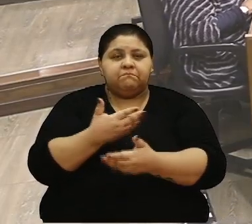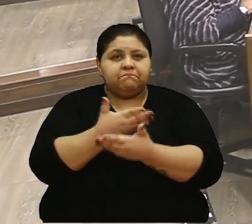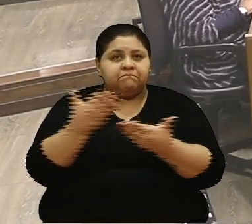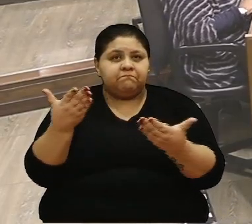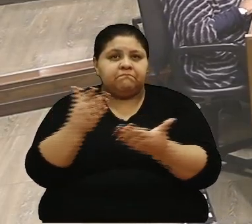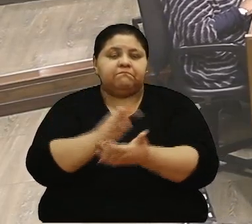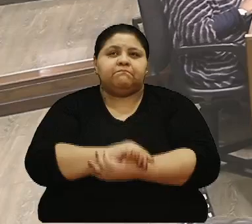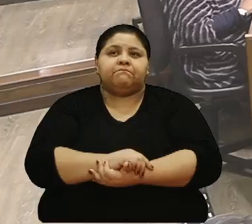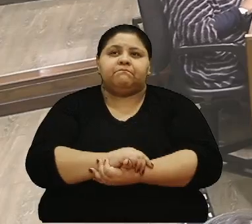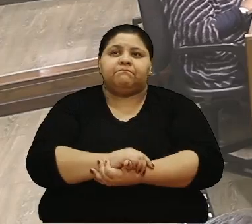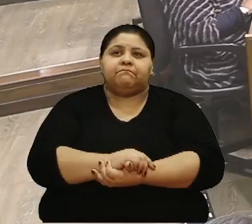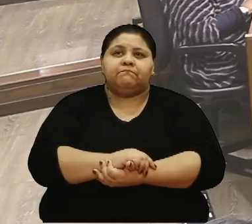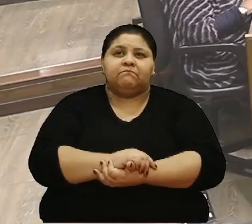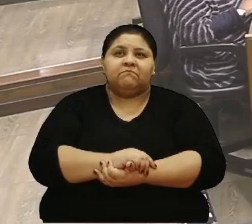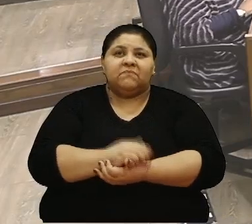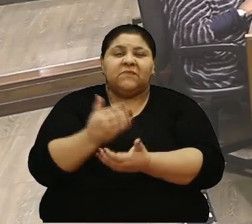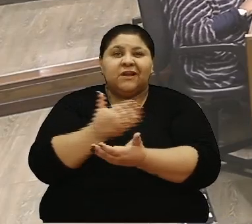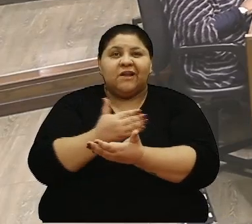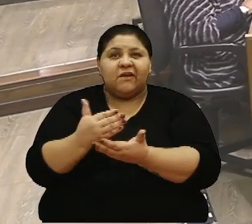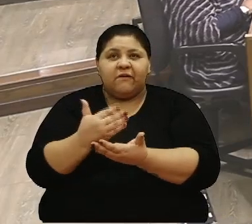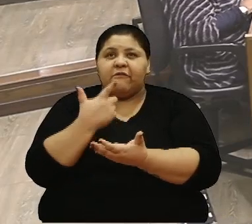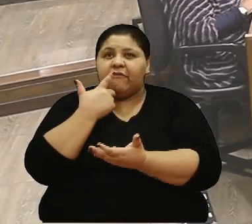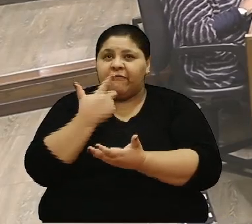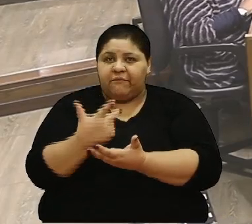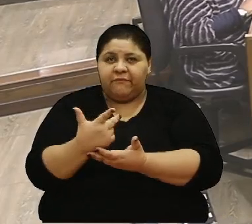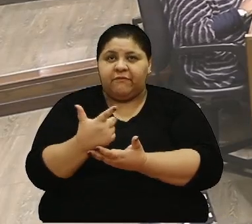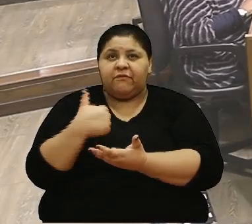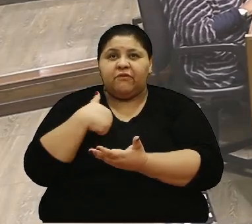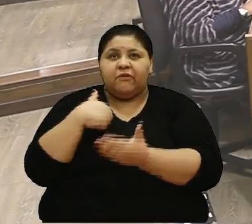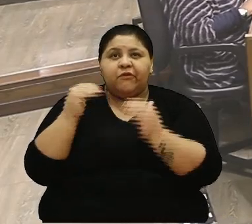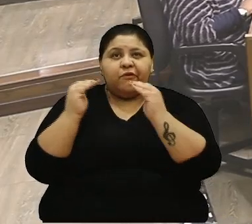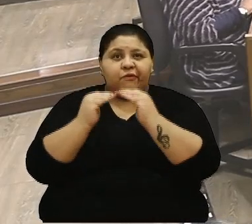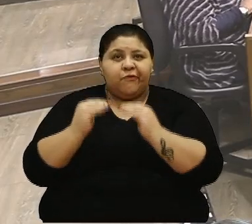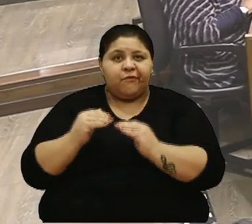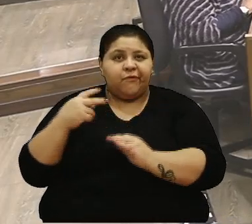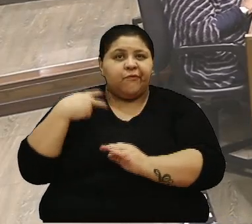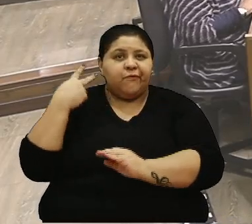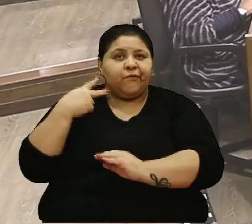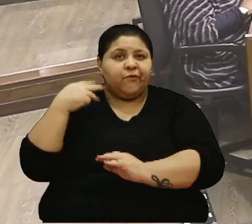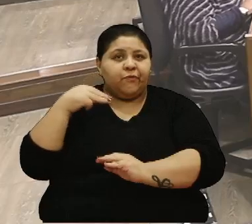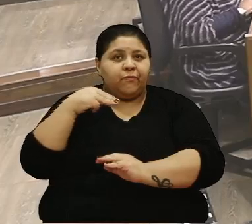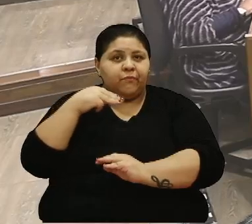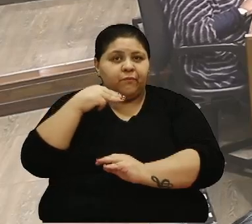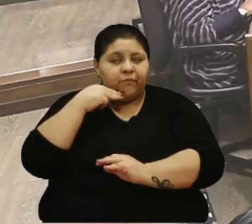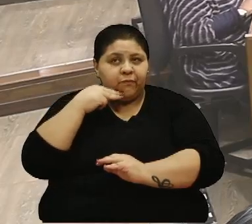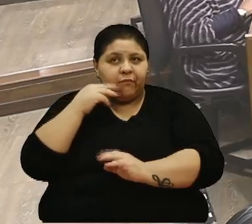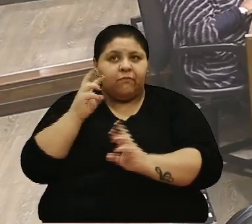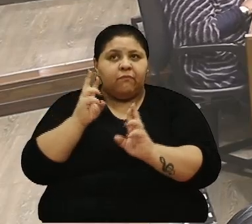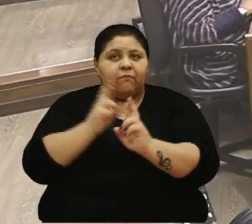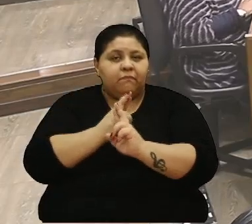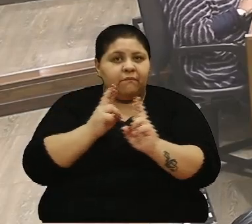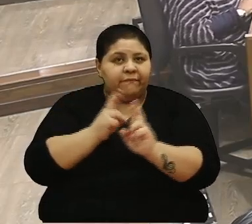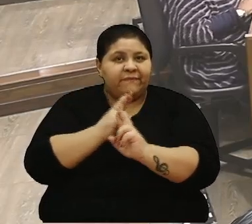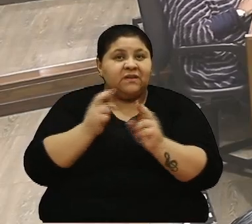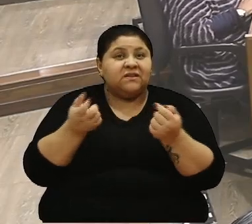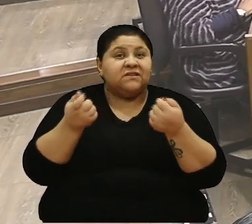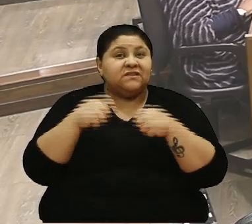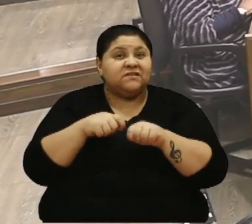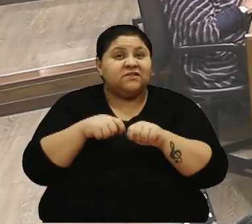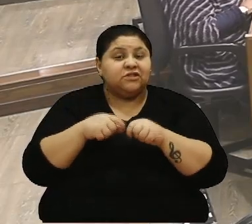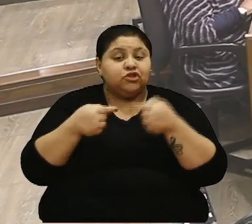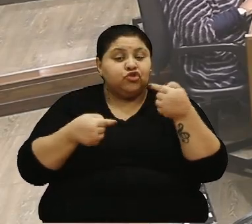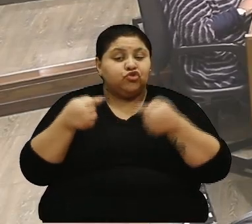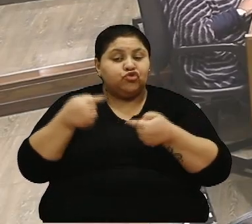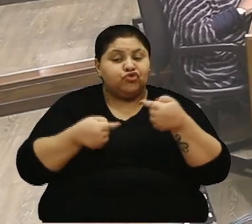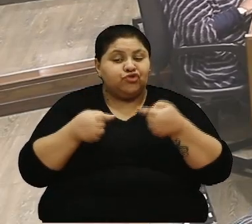colegas, queria começar dizendo que eu concordo com a vereadora Marisol em relação à necessidade de discutir